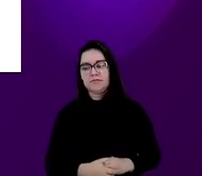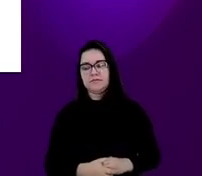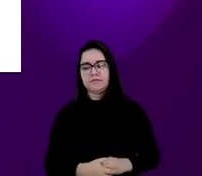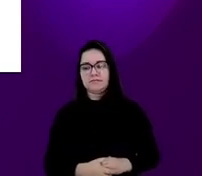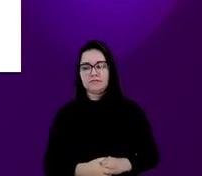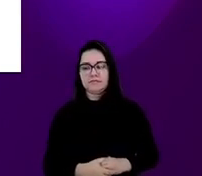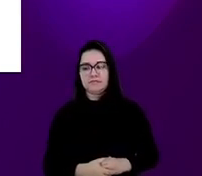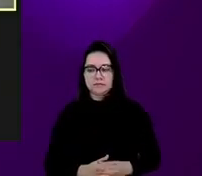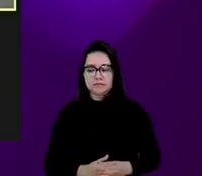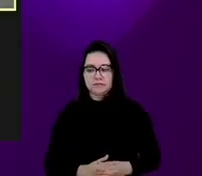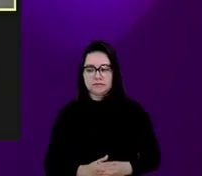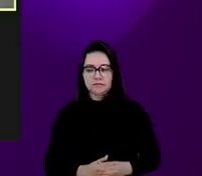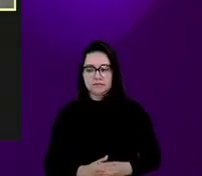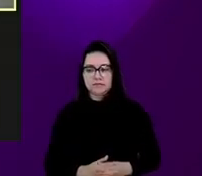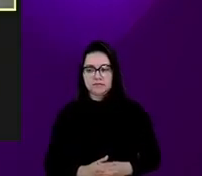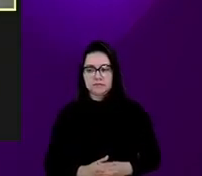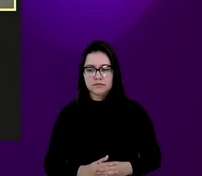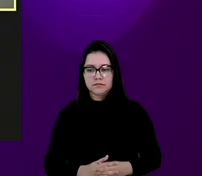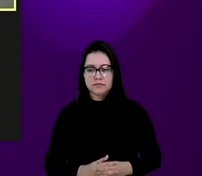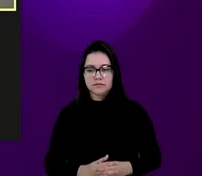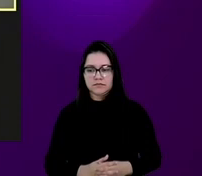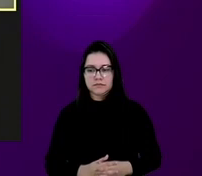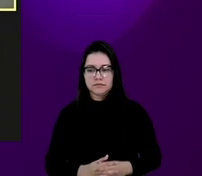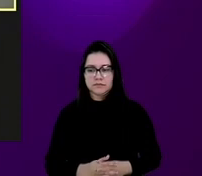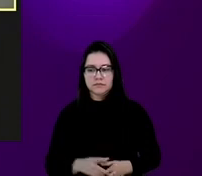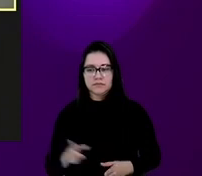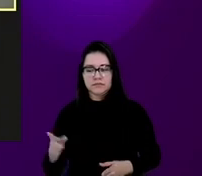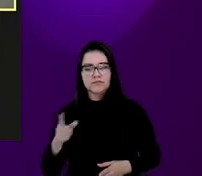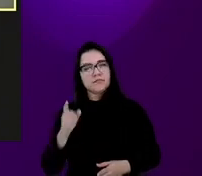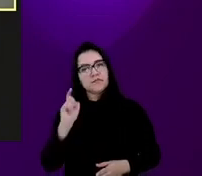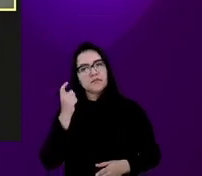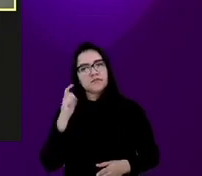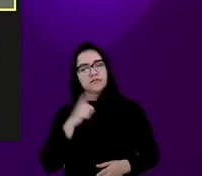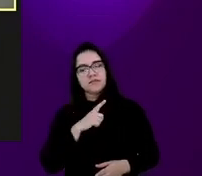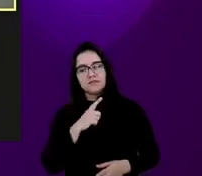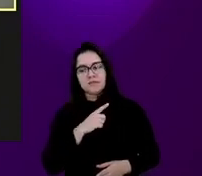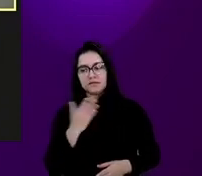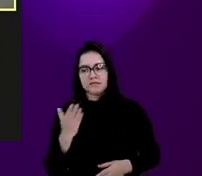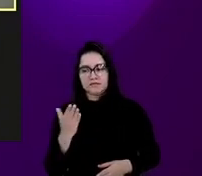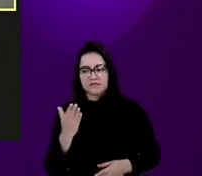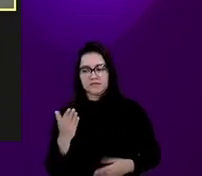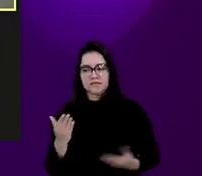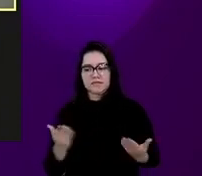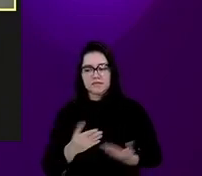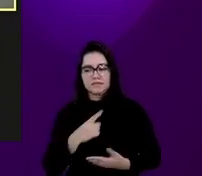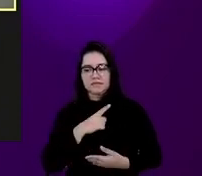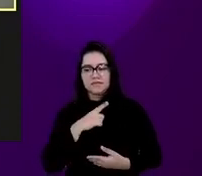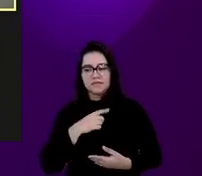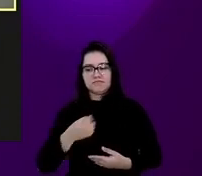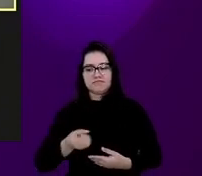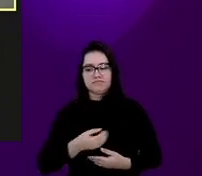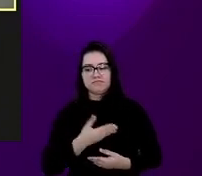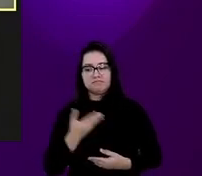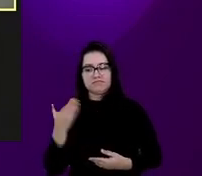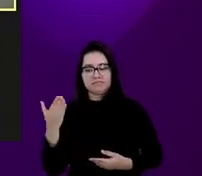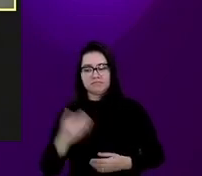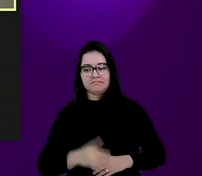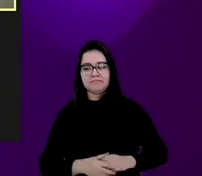que um carro antigo com essas máquinas novas que a gente tem hoje aí.